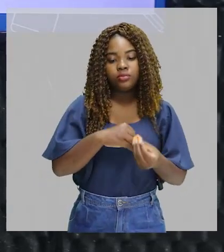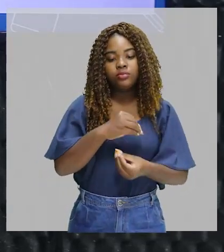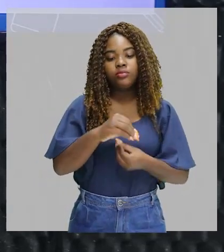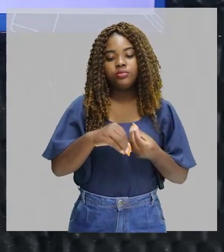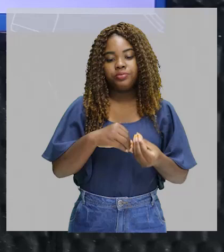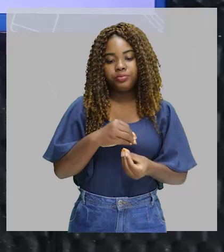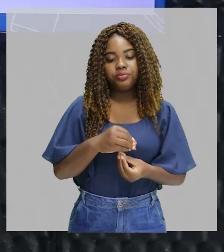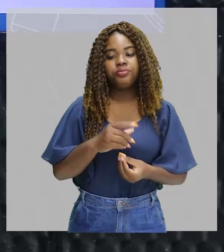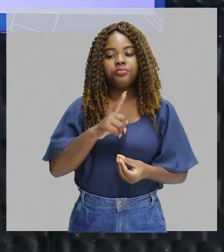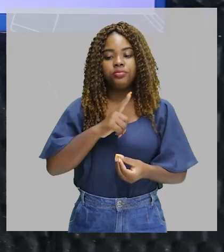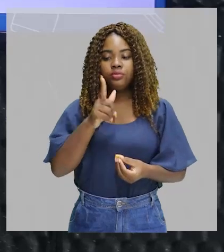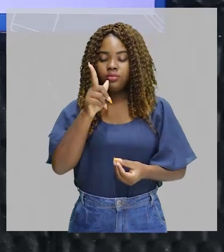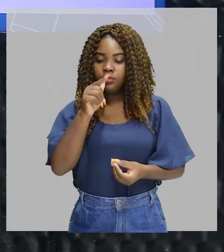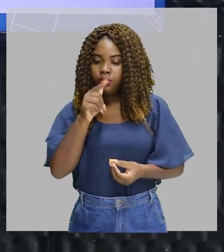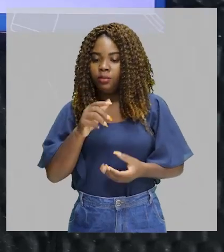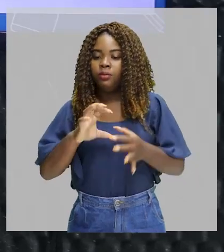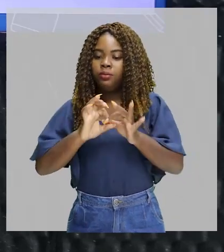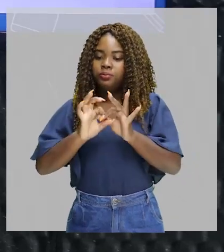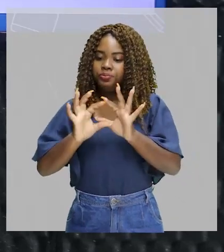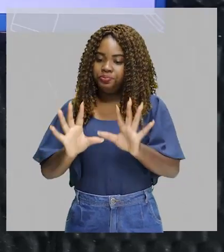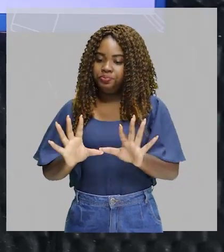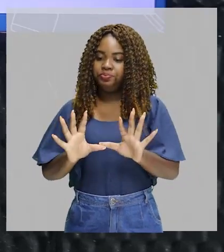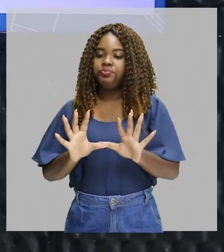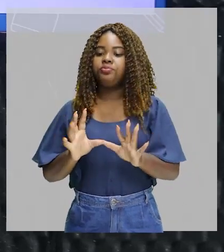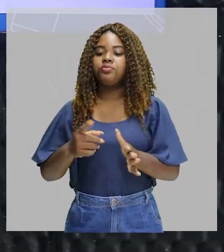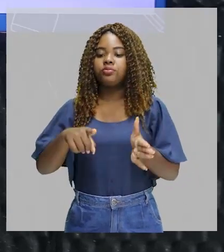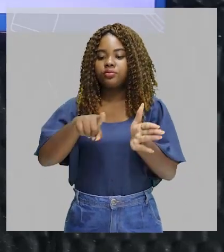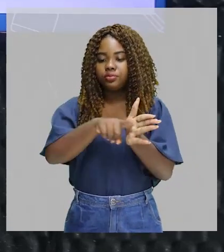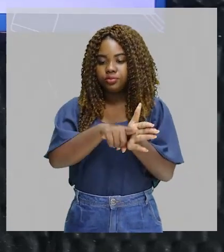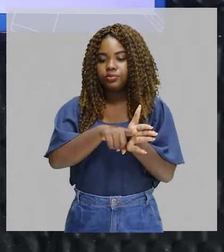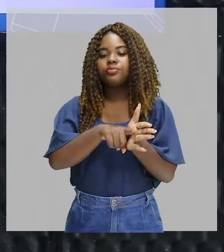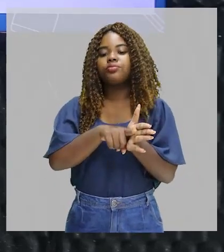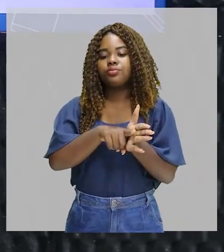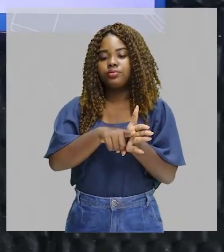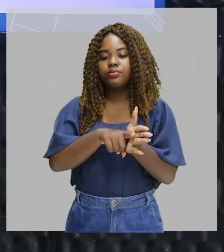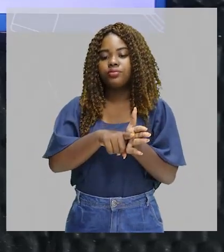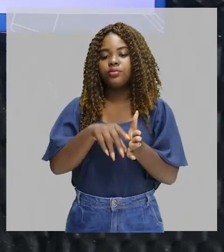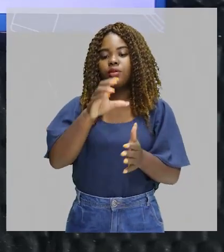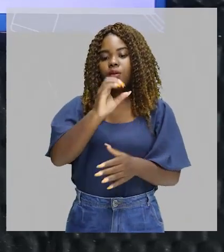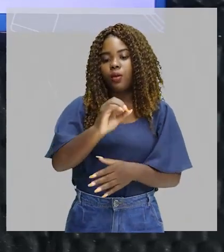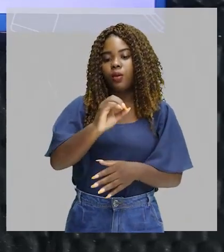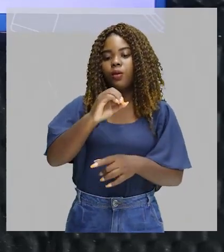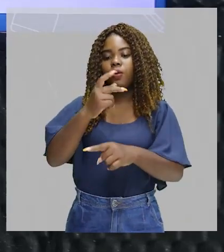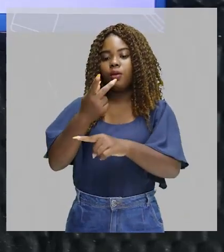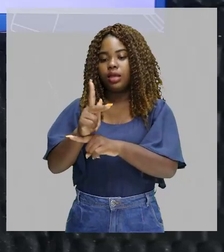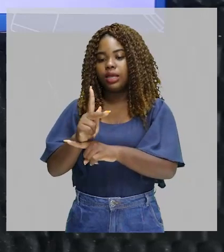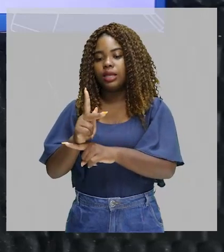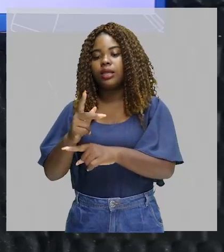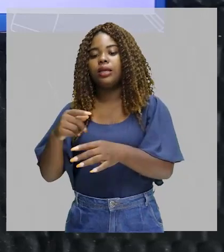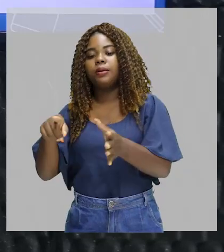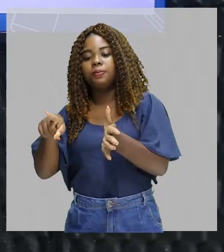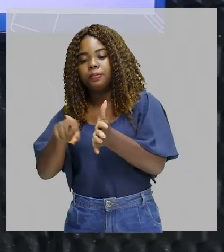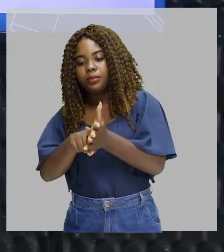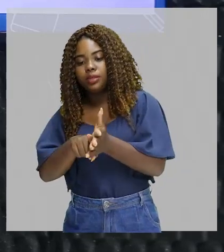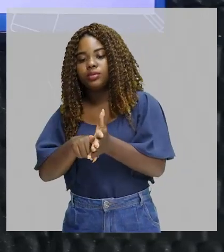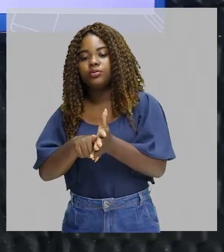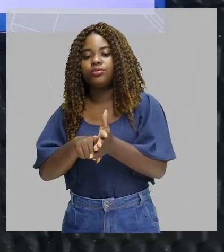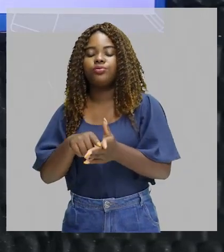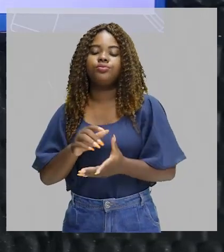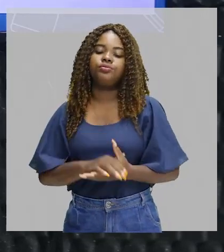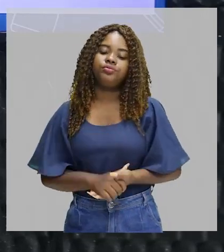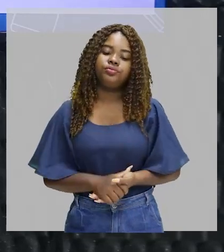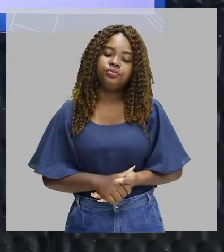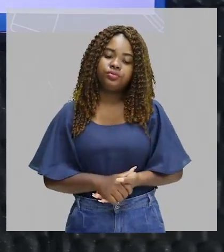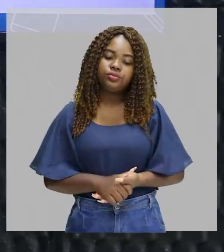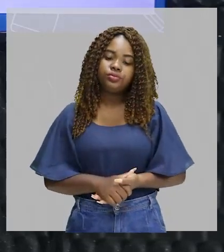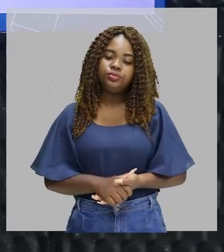solução aquosa vai liberar como partícula negativa o OH-, o grupo hidroxila ou